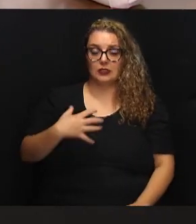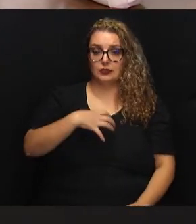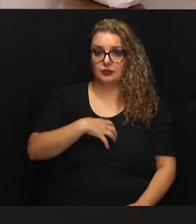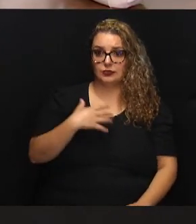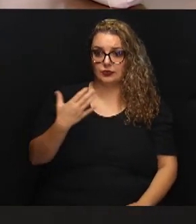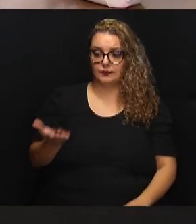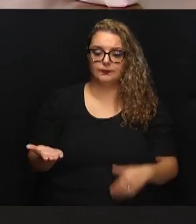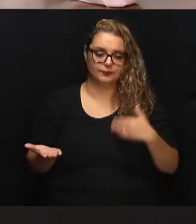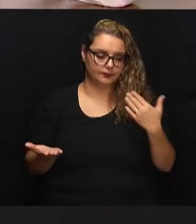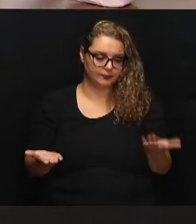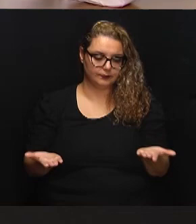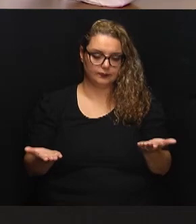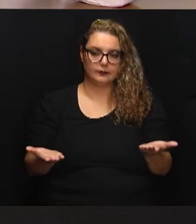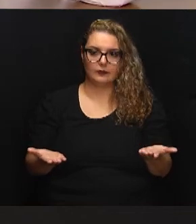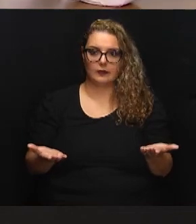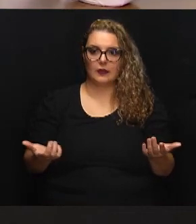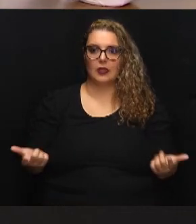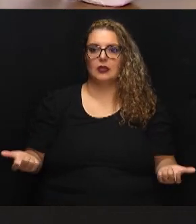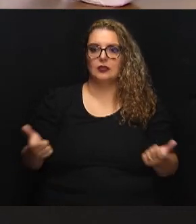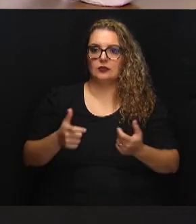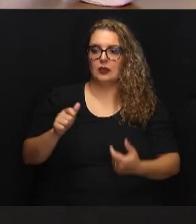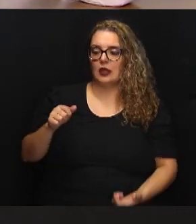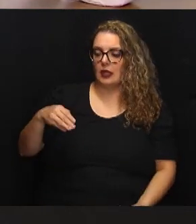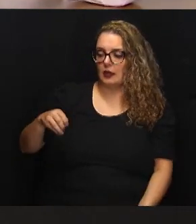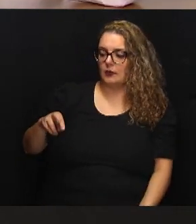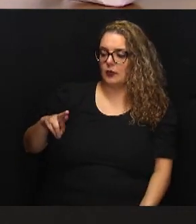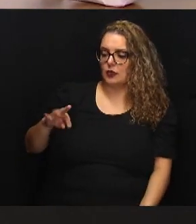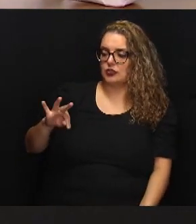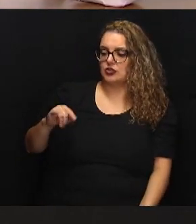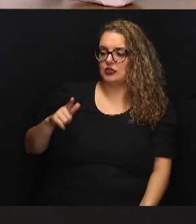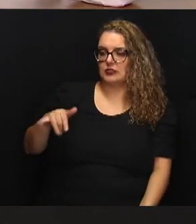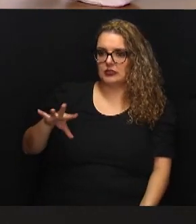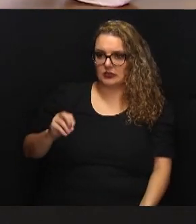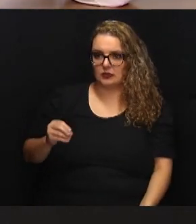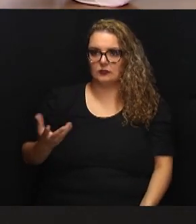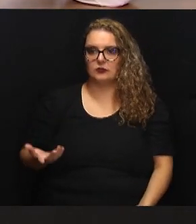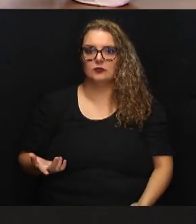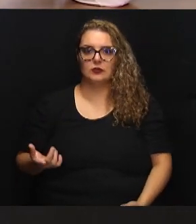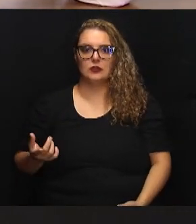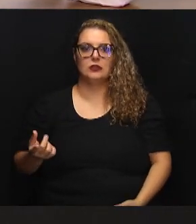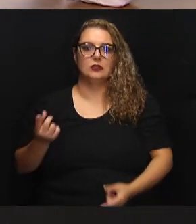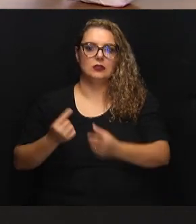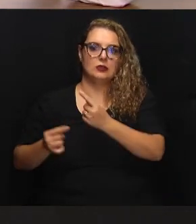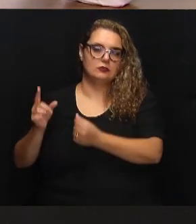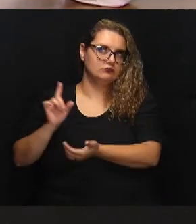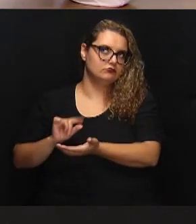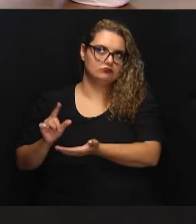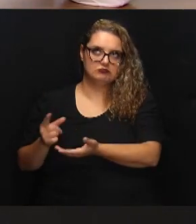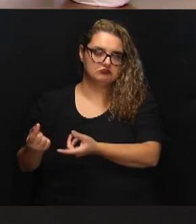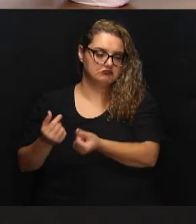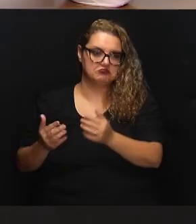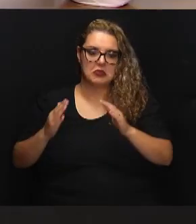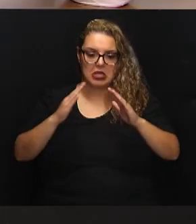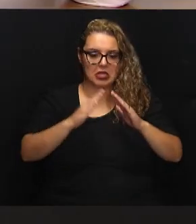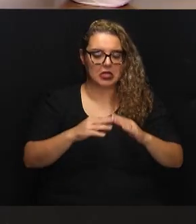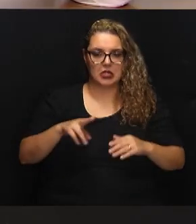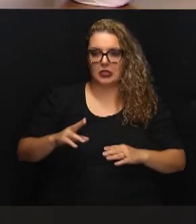de amortização da dívida, né? Então, você faz a captação, né, para um imóvel, pode ser uma casa, pode ser um